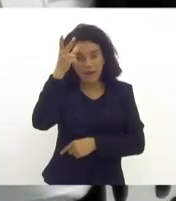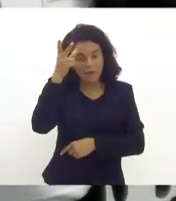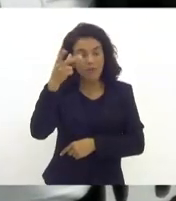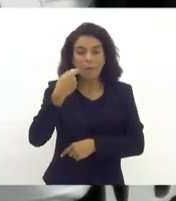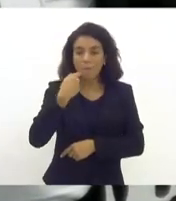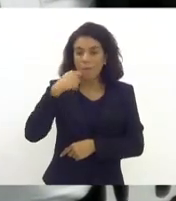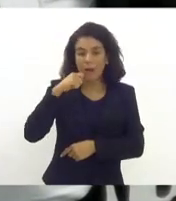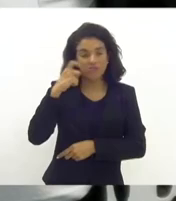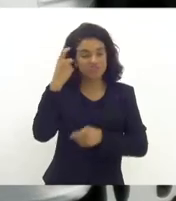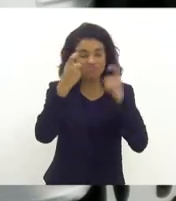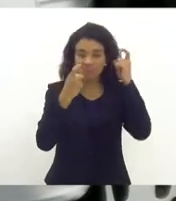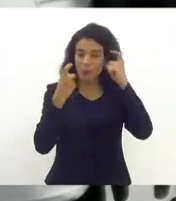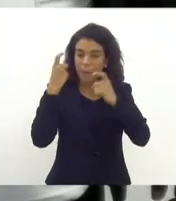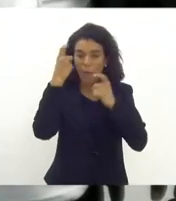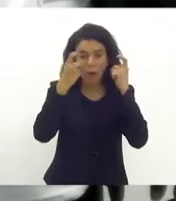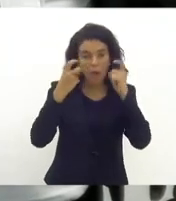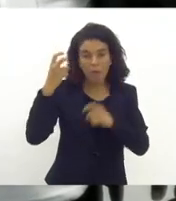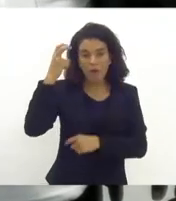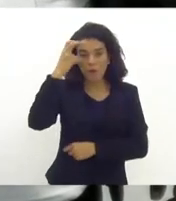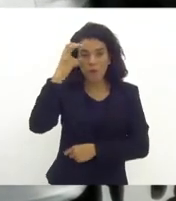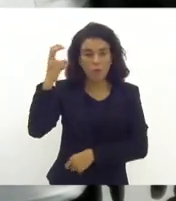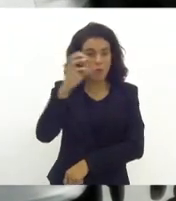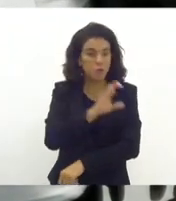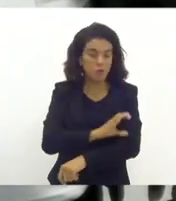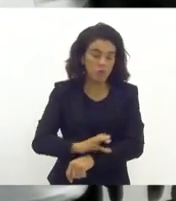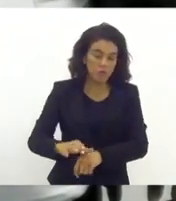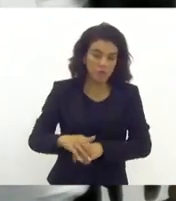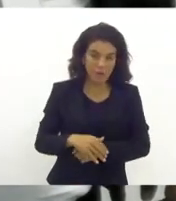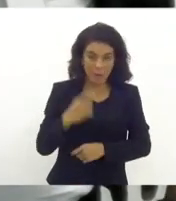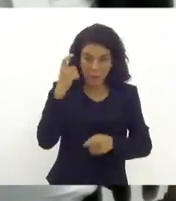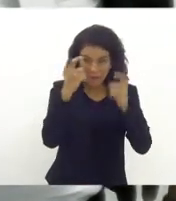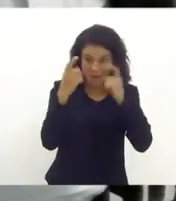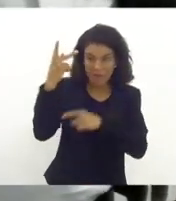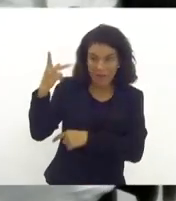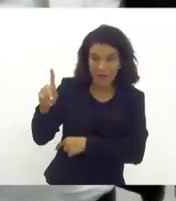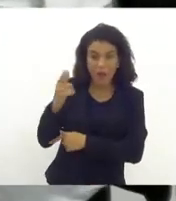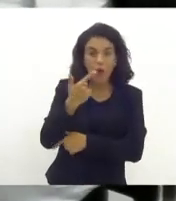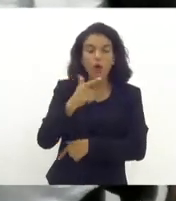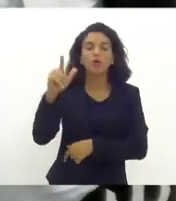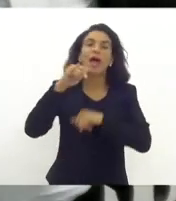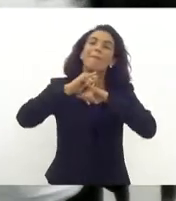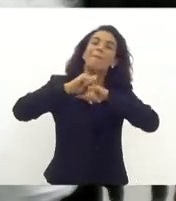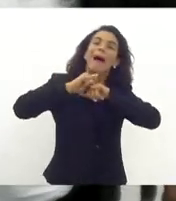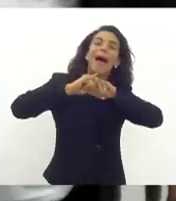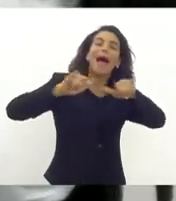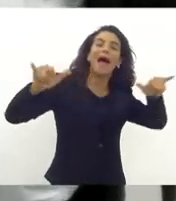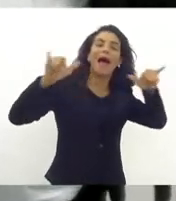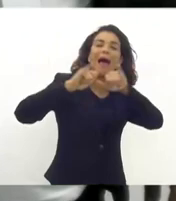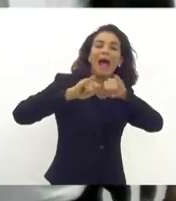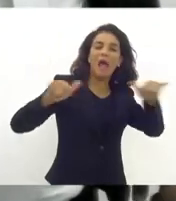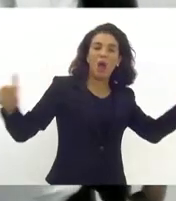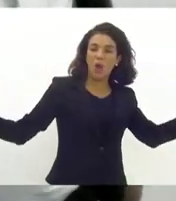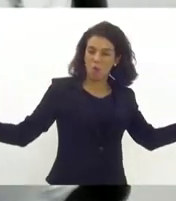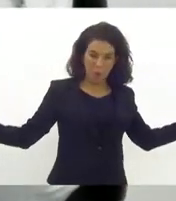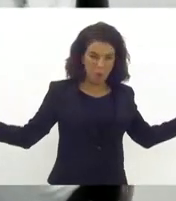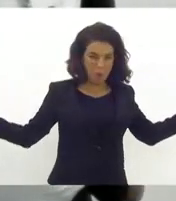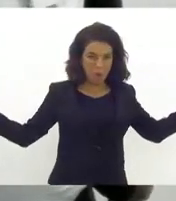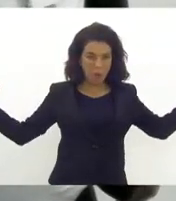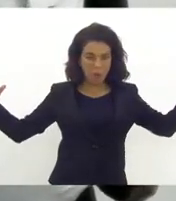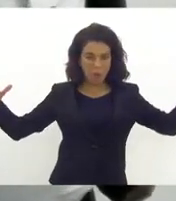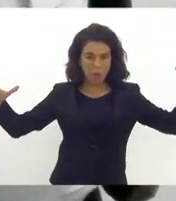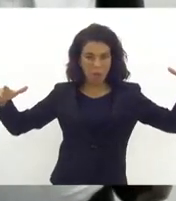não se importa com cultura a parada dele é outra a parada dele anunciar o carnaval do Rio encher as ruas de